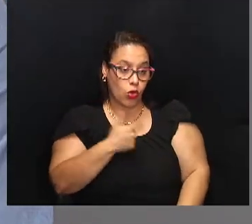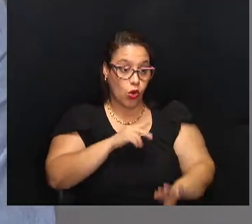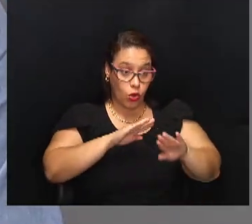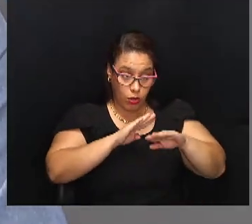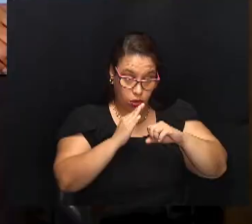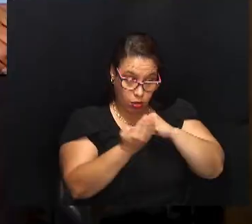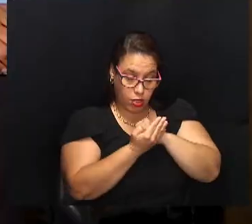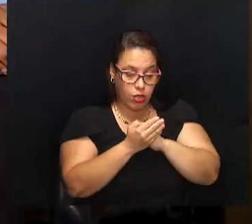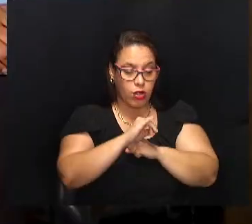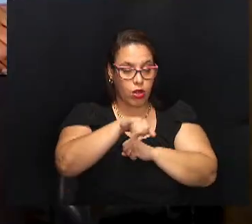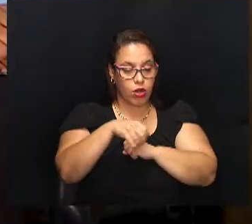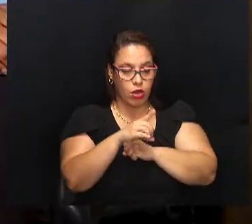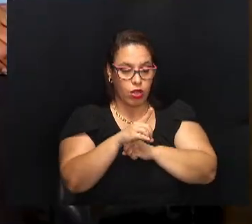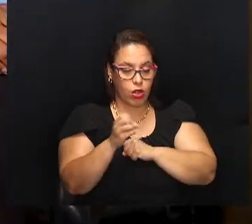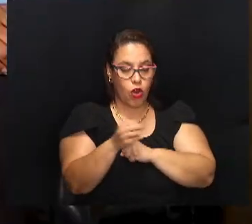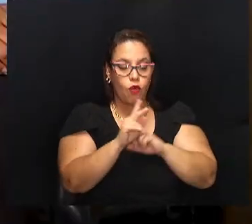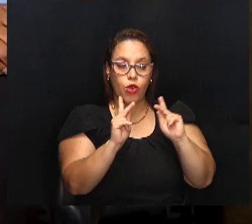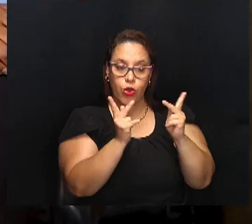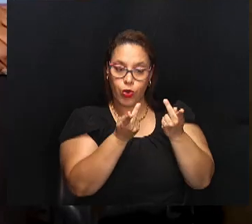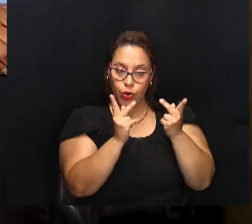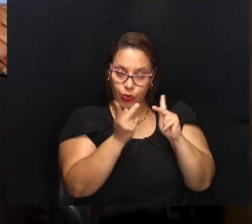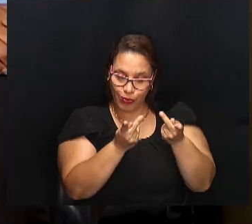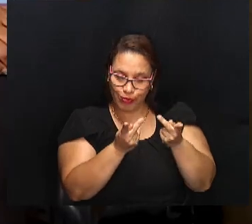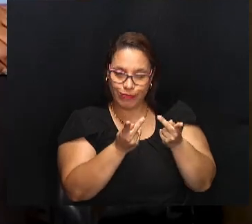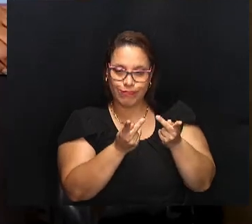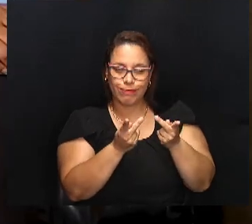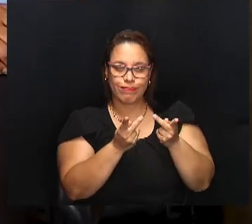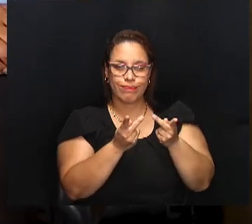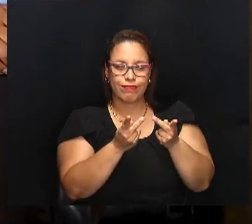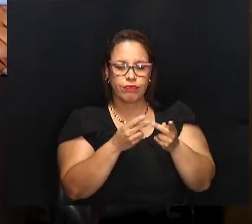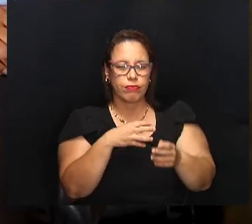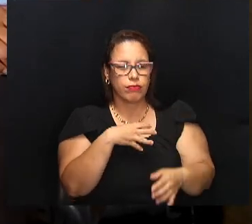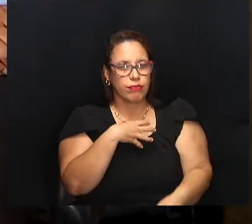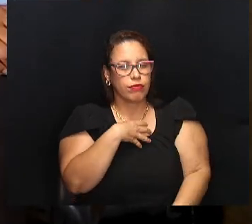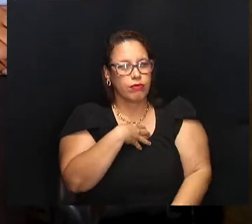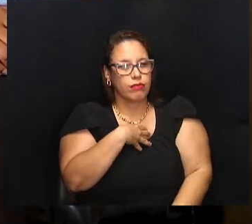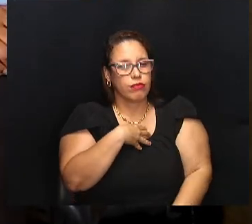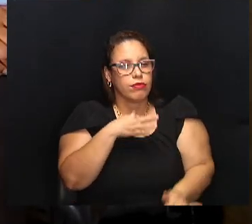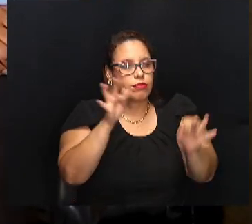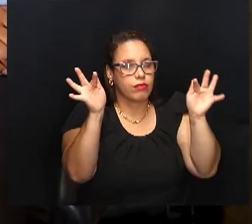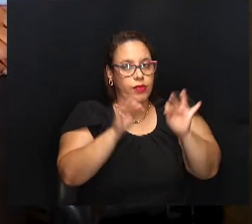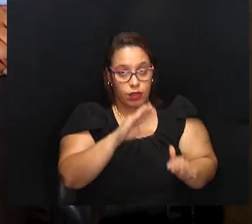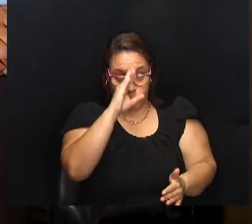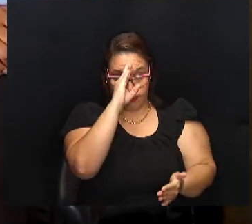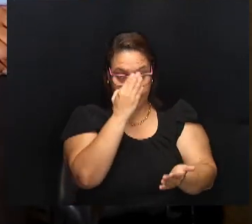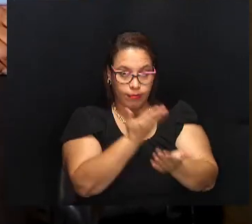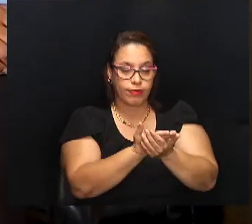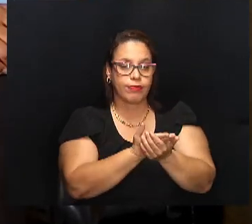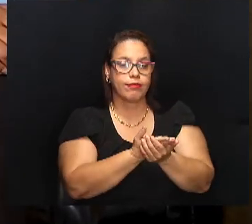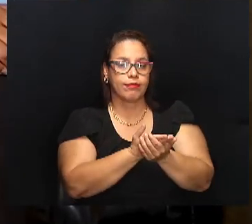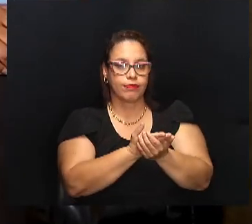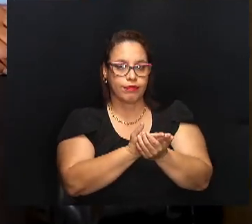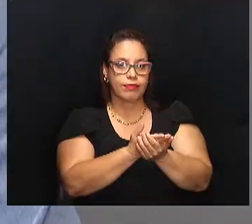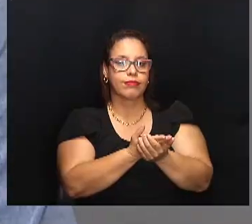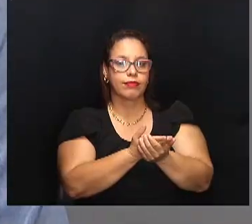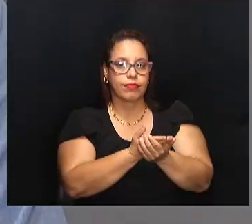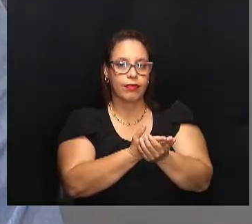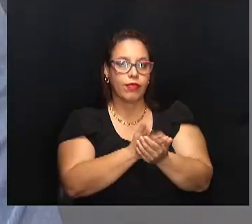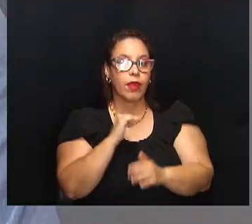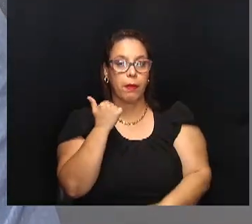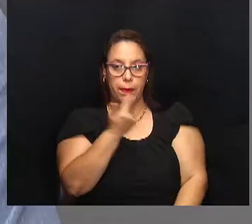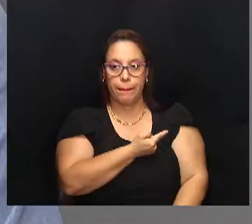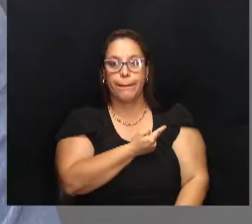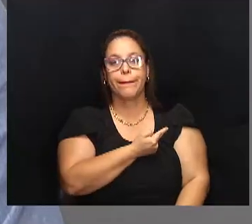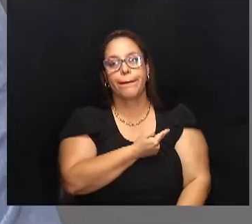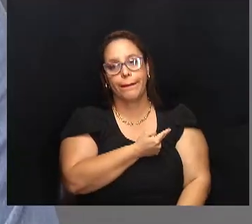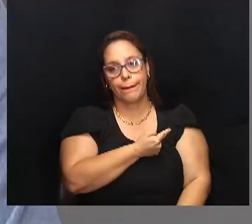no Jardim Nova Europa, isso assim, me deixa muito feliz e acredito que traz aqui para nós